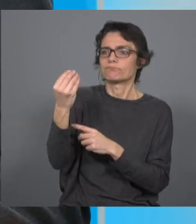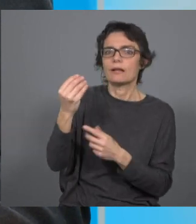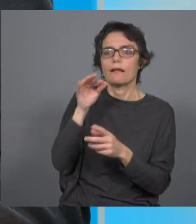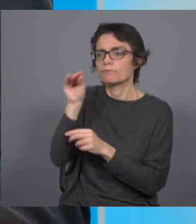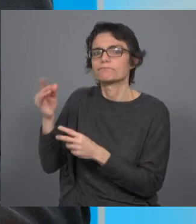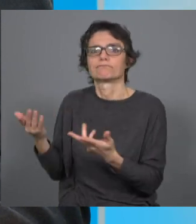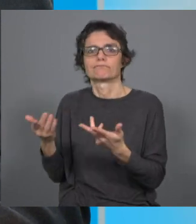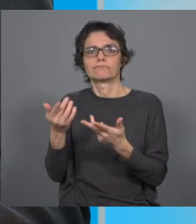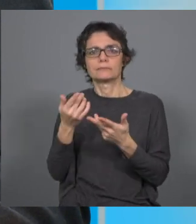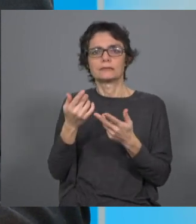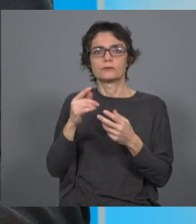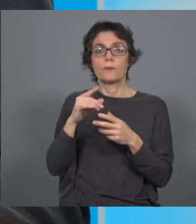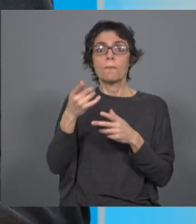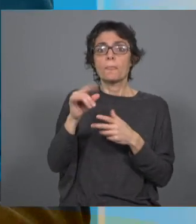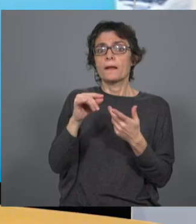situações que são